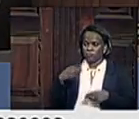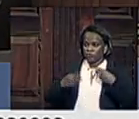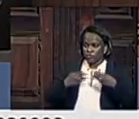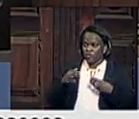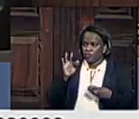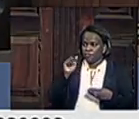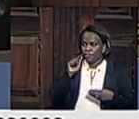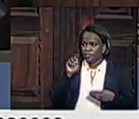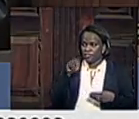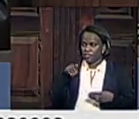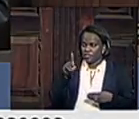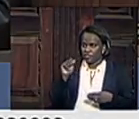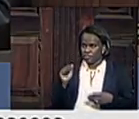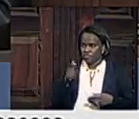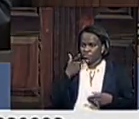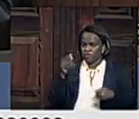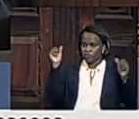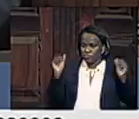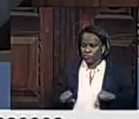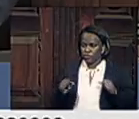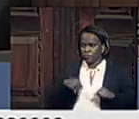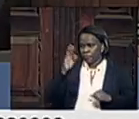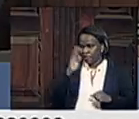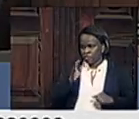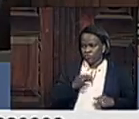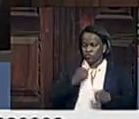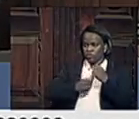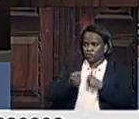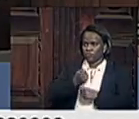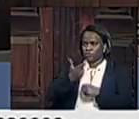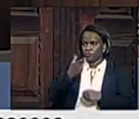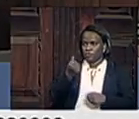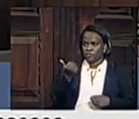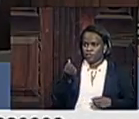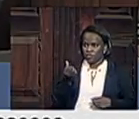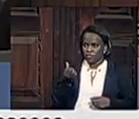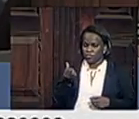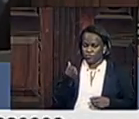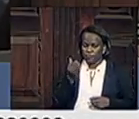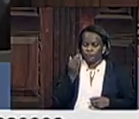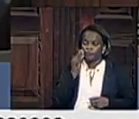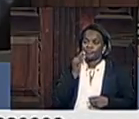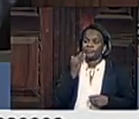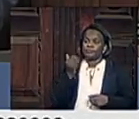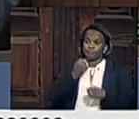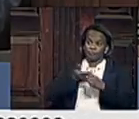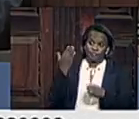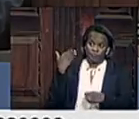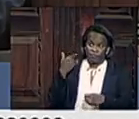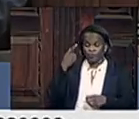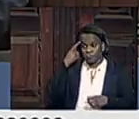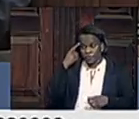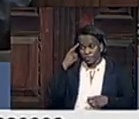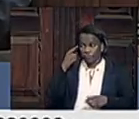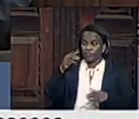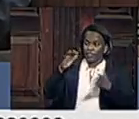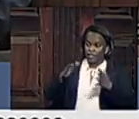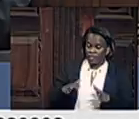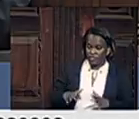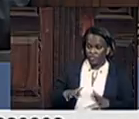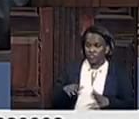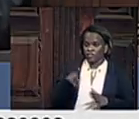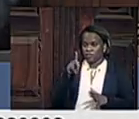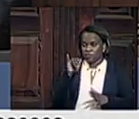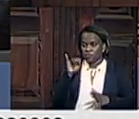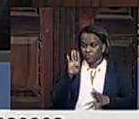pior, o desempenho da economia brasileira no ano de 2016. A previsão anterior era de queda no PIB